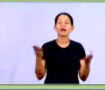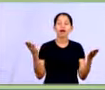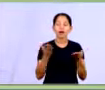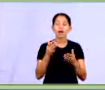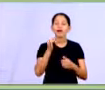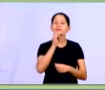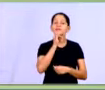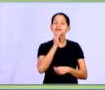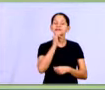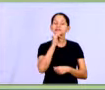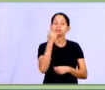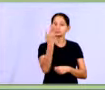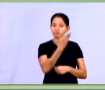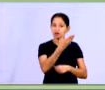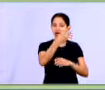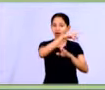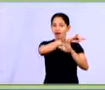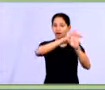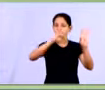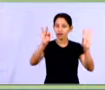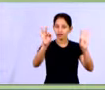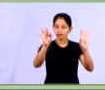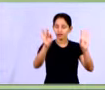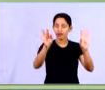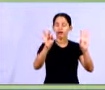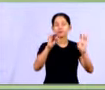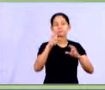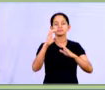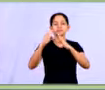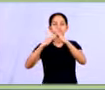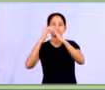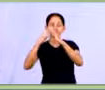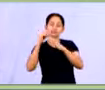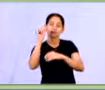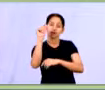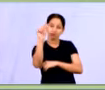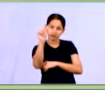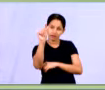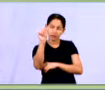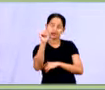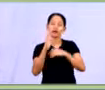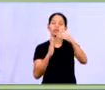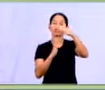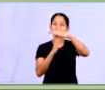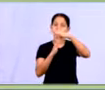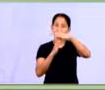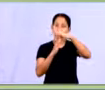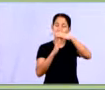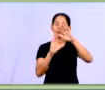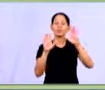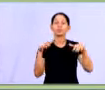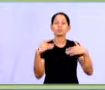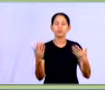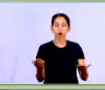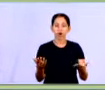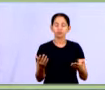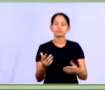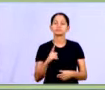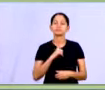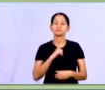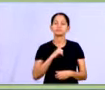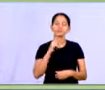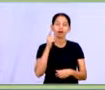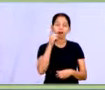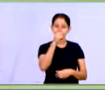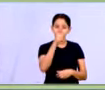assim. Empresa A, existe a anuidade e o período, né, de tempo. E aí tá bem aqui,